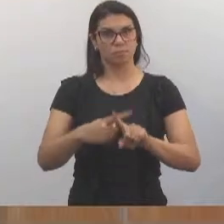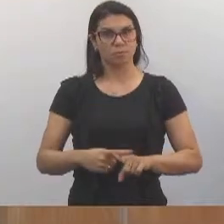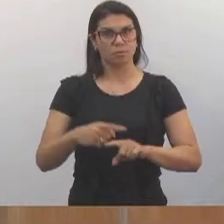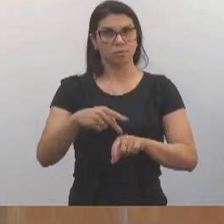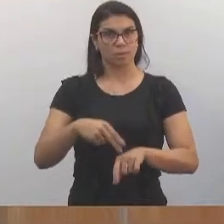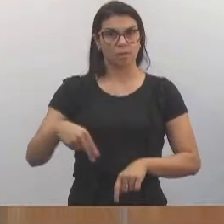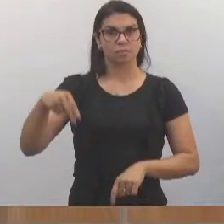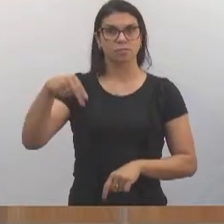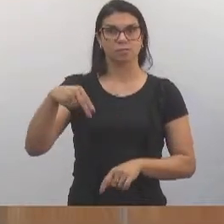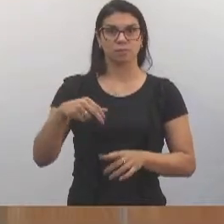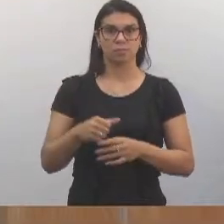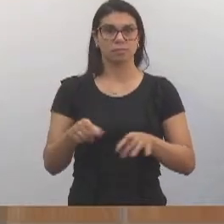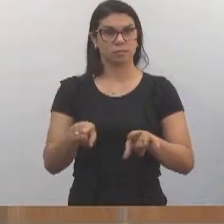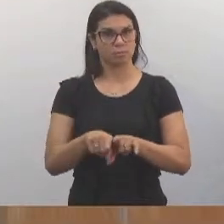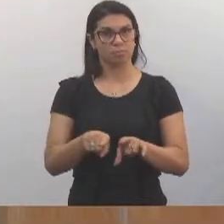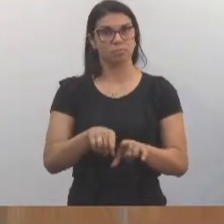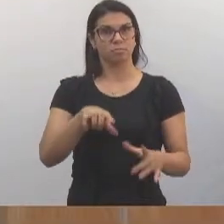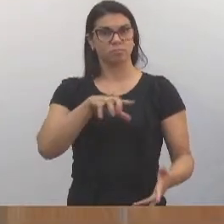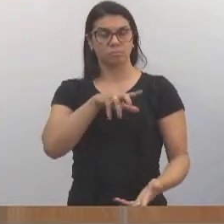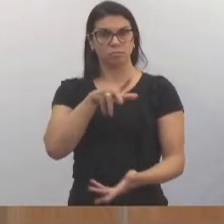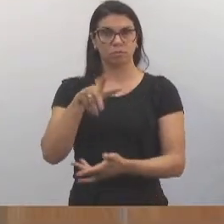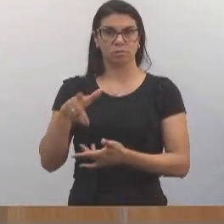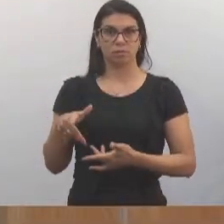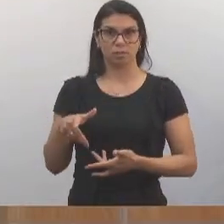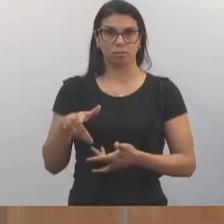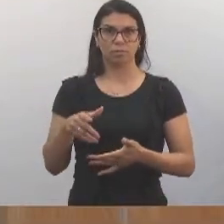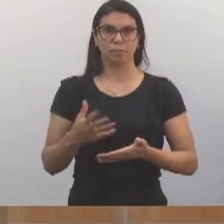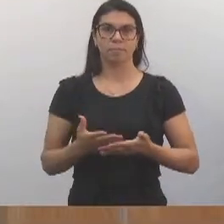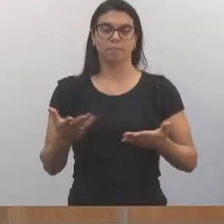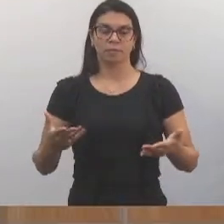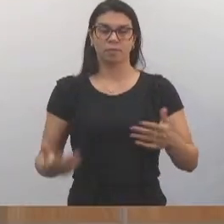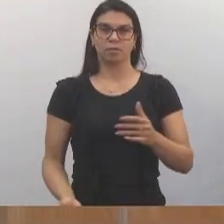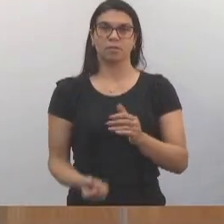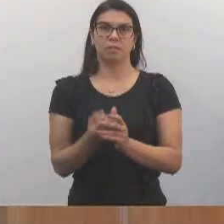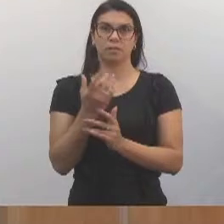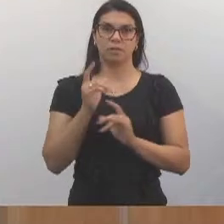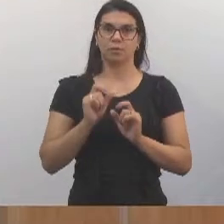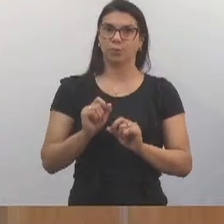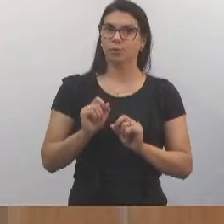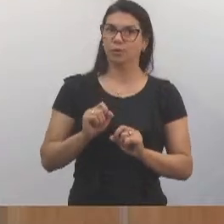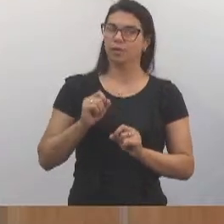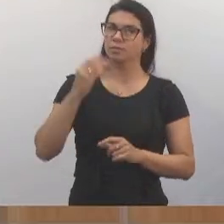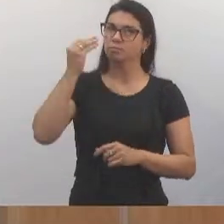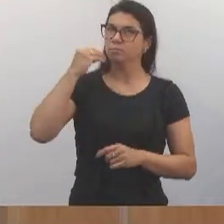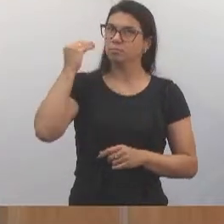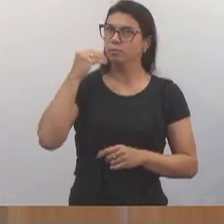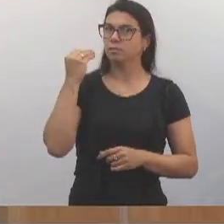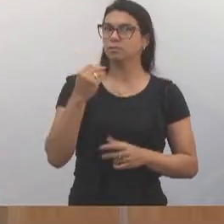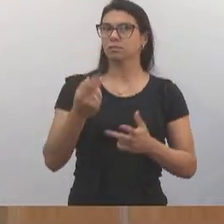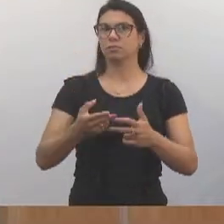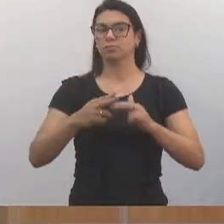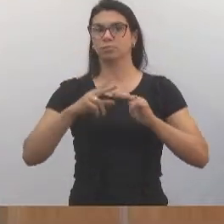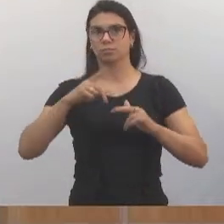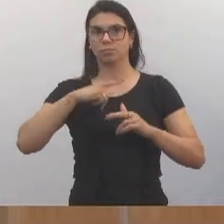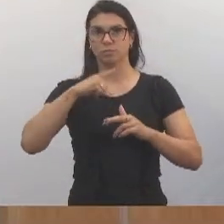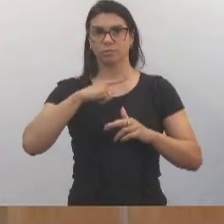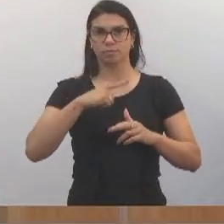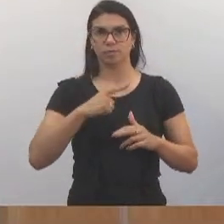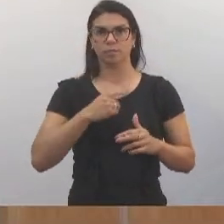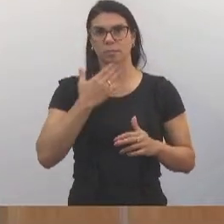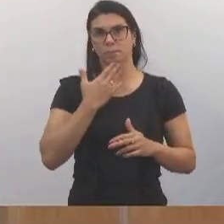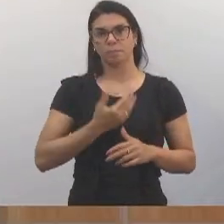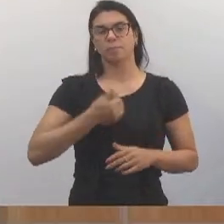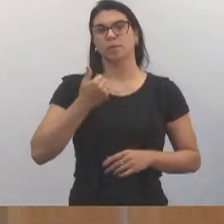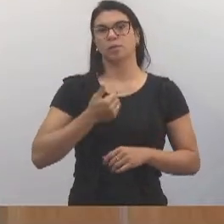nacional e até mesmo internacional. Isso cria envergadura, bagagem e faz com que a gente tenha